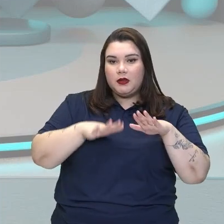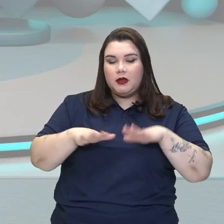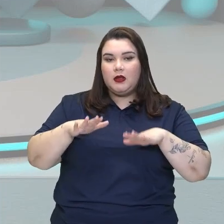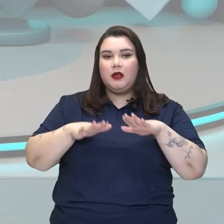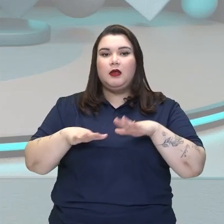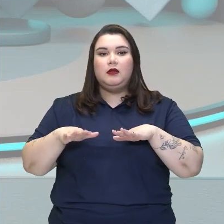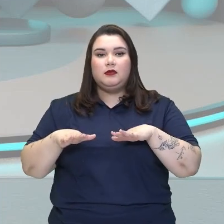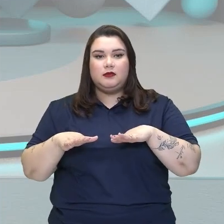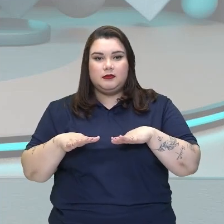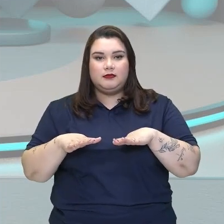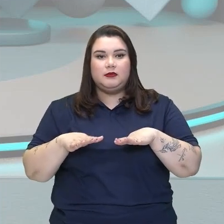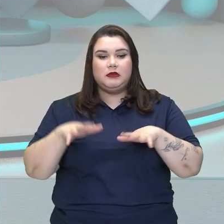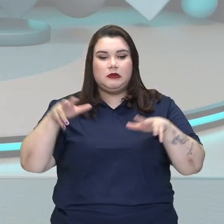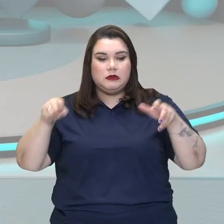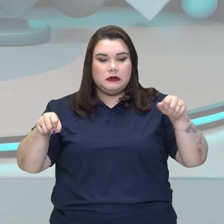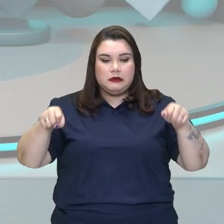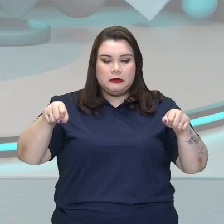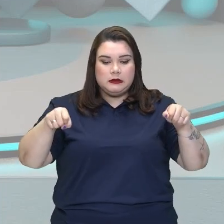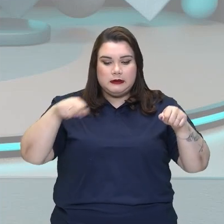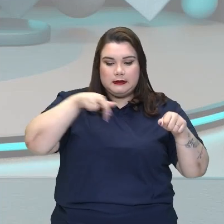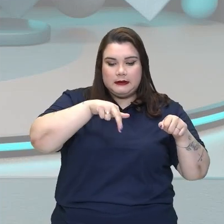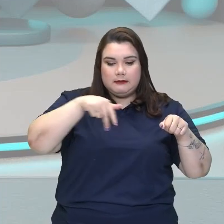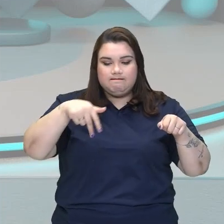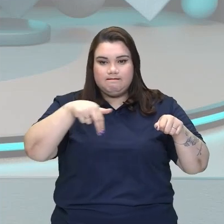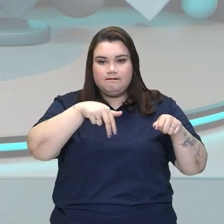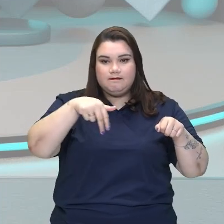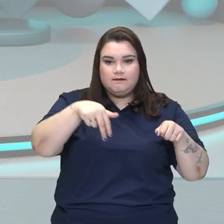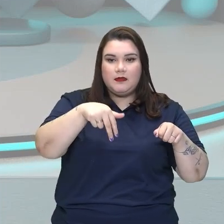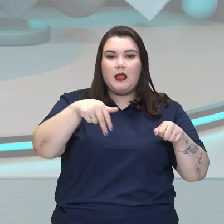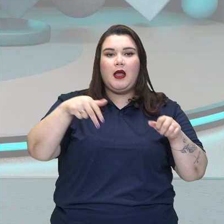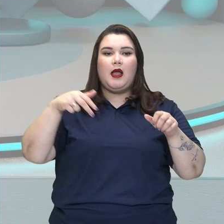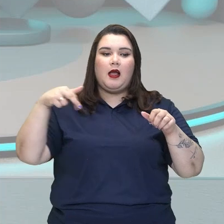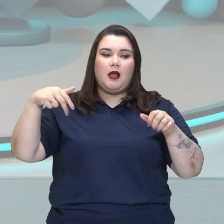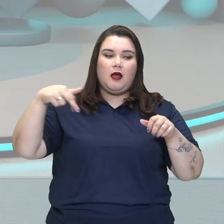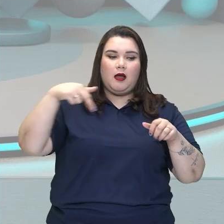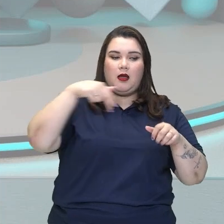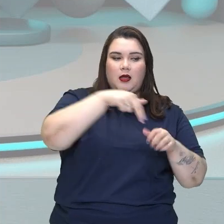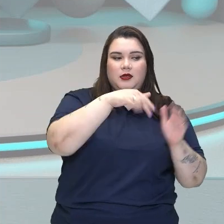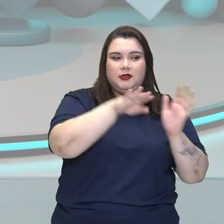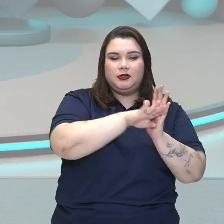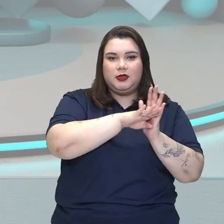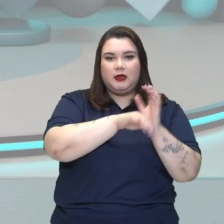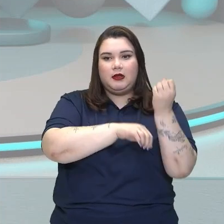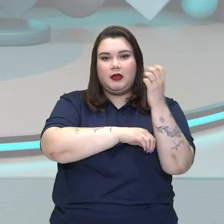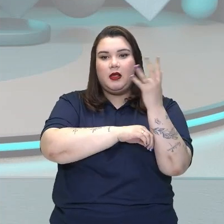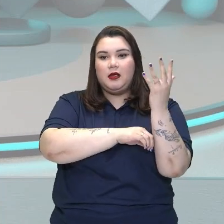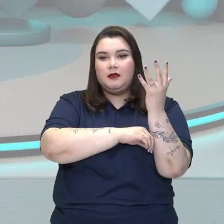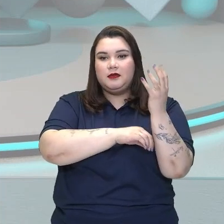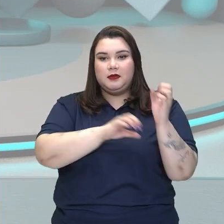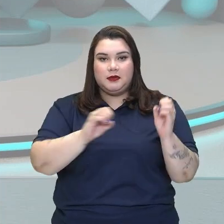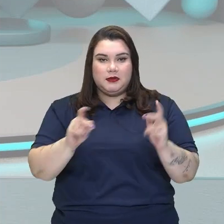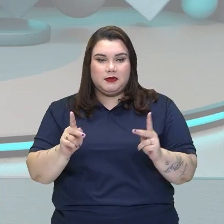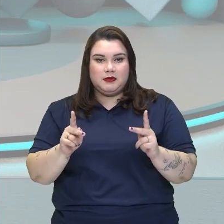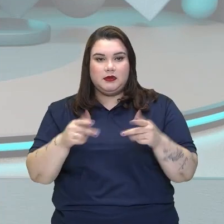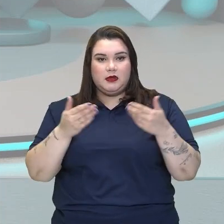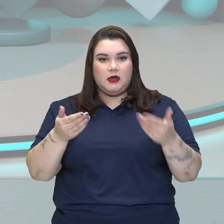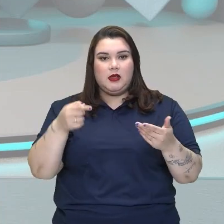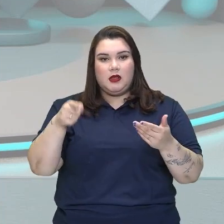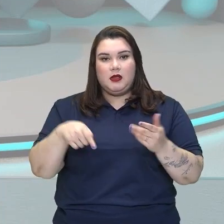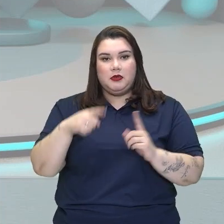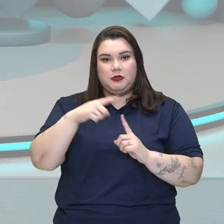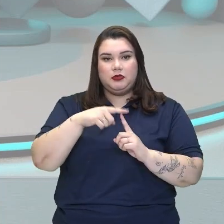e se equilibrando, segurando para ir de uma árvore até a outra. Ok, gente? Então, esse aí é o